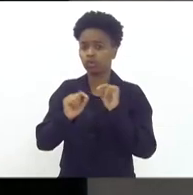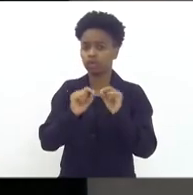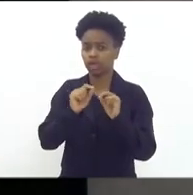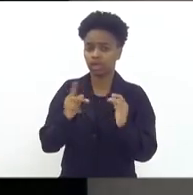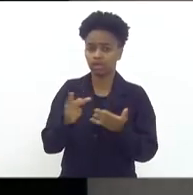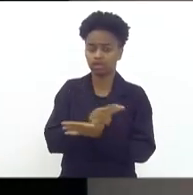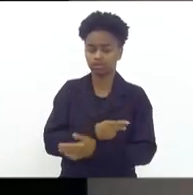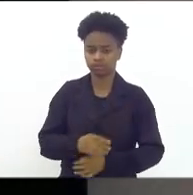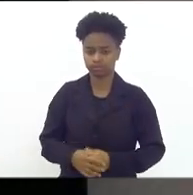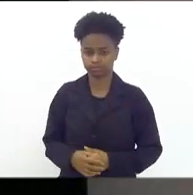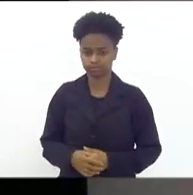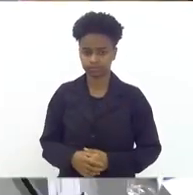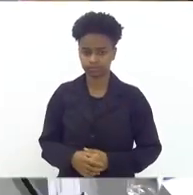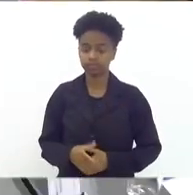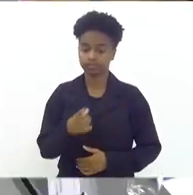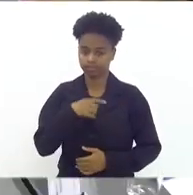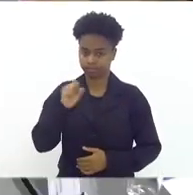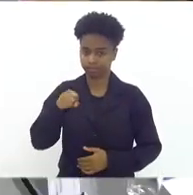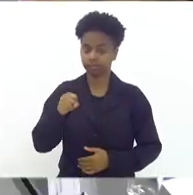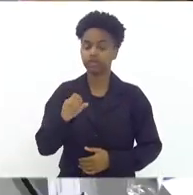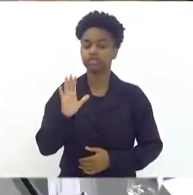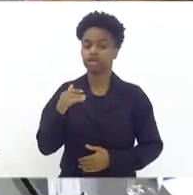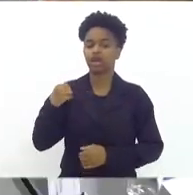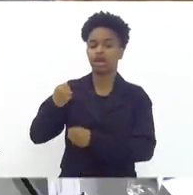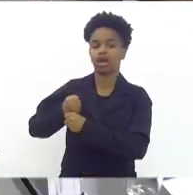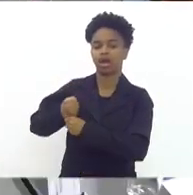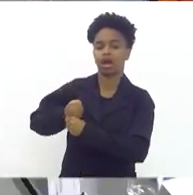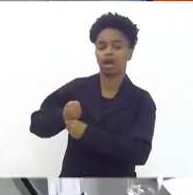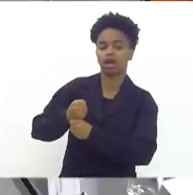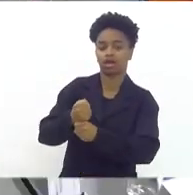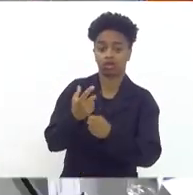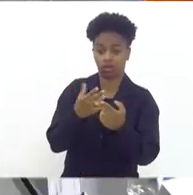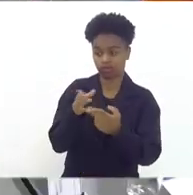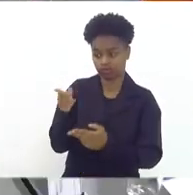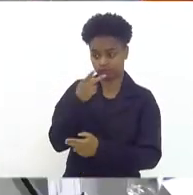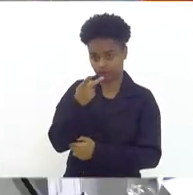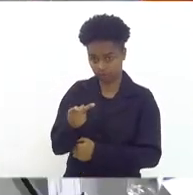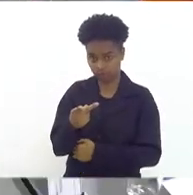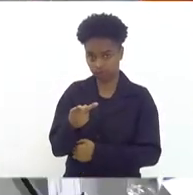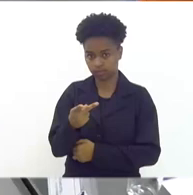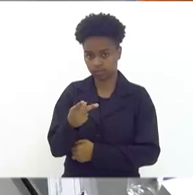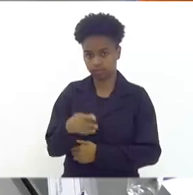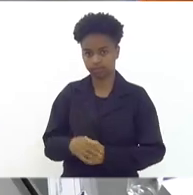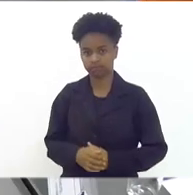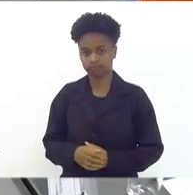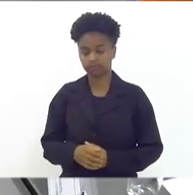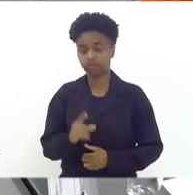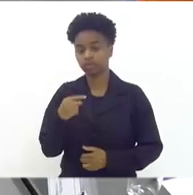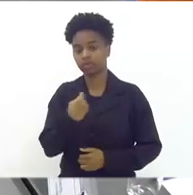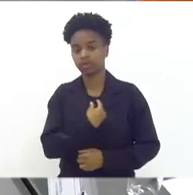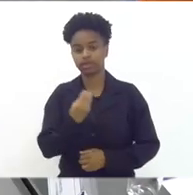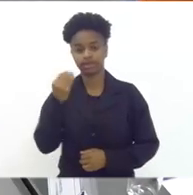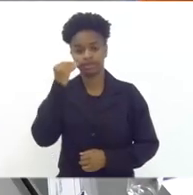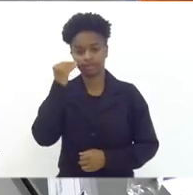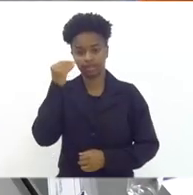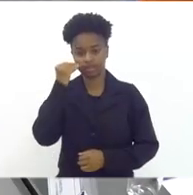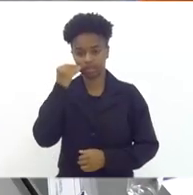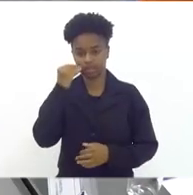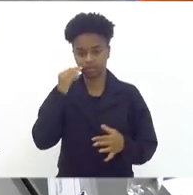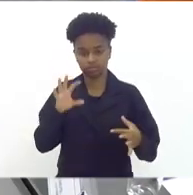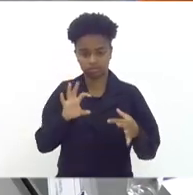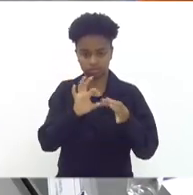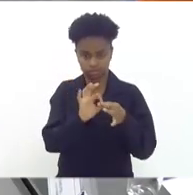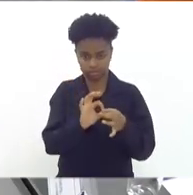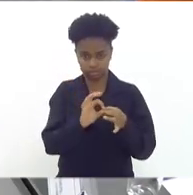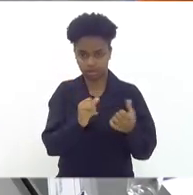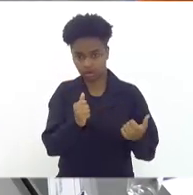acontecer existe ao longo desses anos todo como o senhor mesmo disse vem se tentando esse convênio o